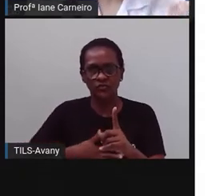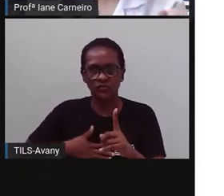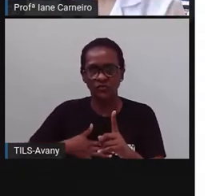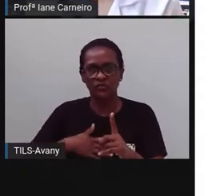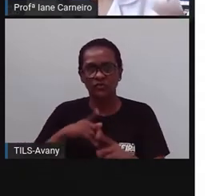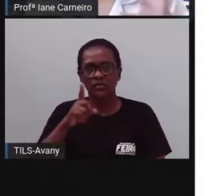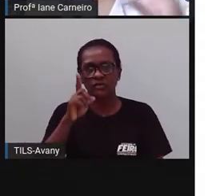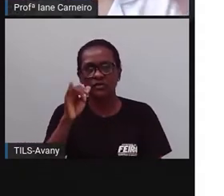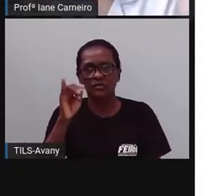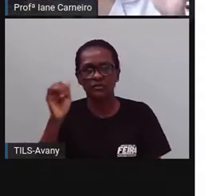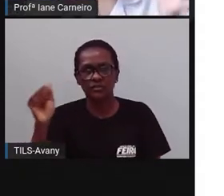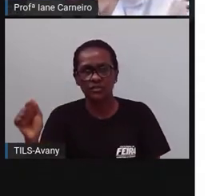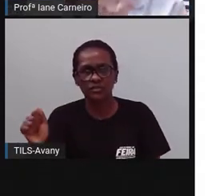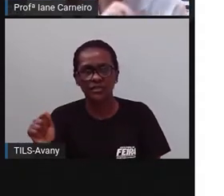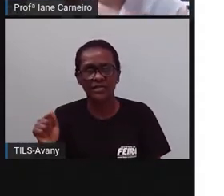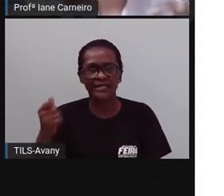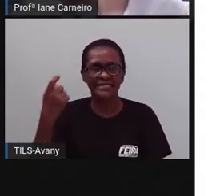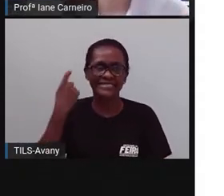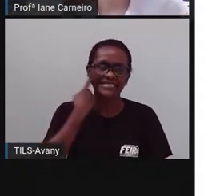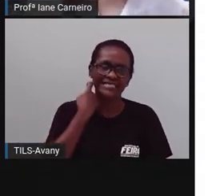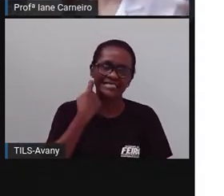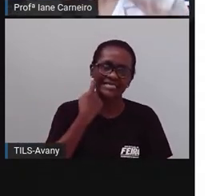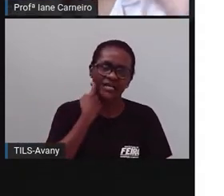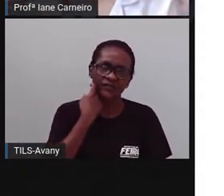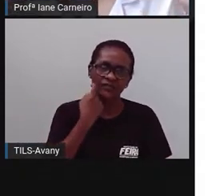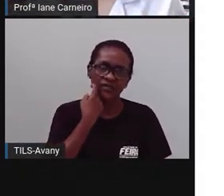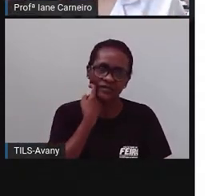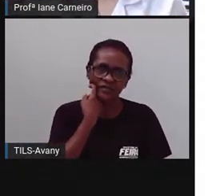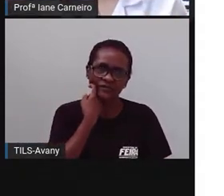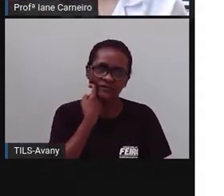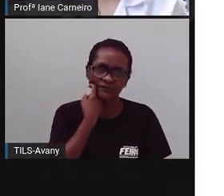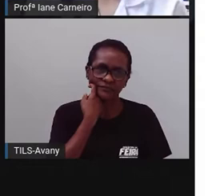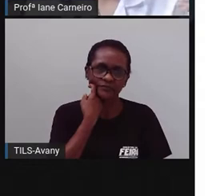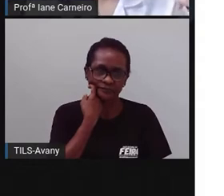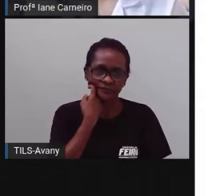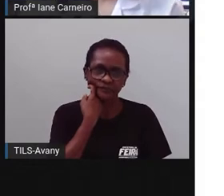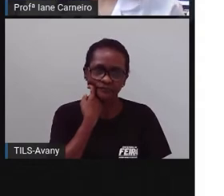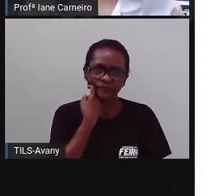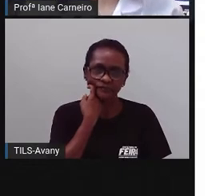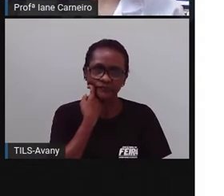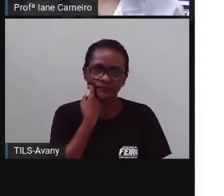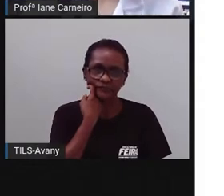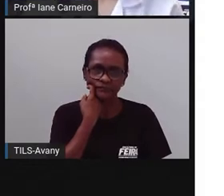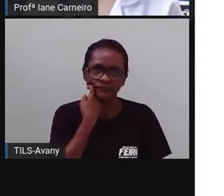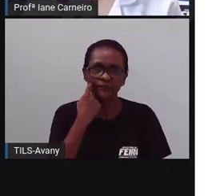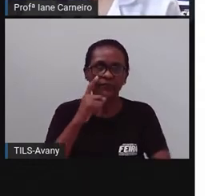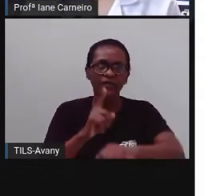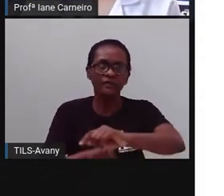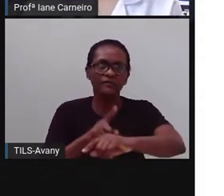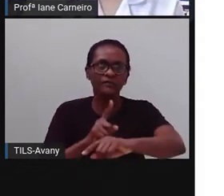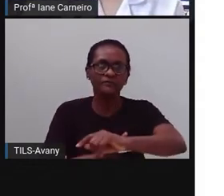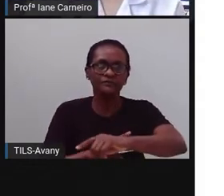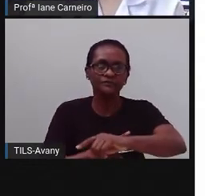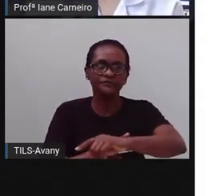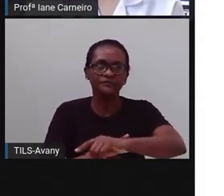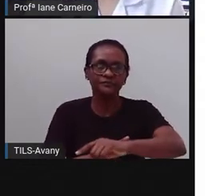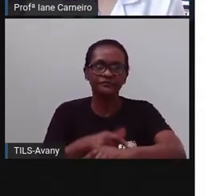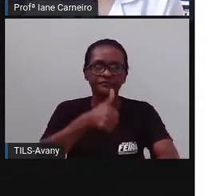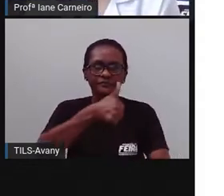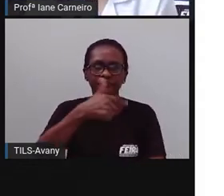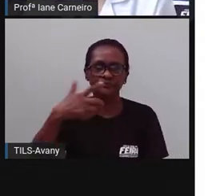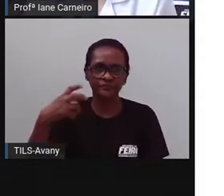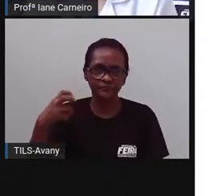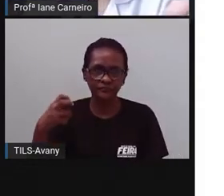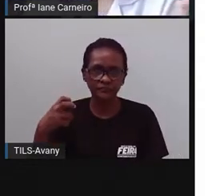vem especificando né pra pessoa anotar uma agenda para não esquecer de jeito nenhum ainda tem horário né Você pode chegar